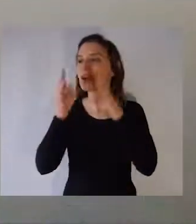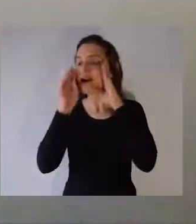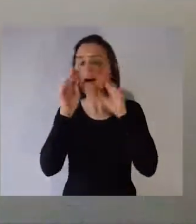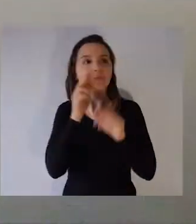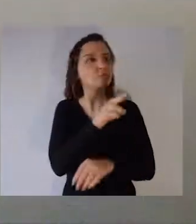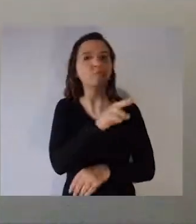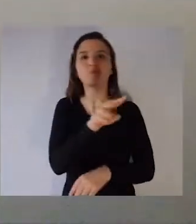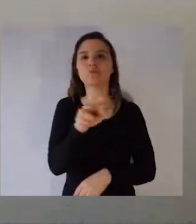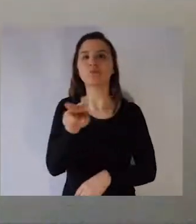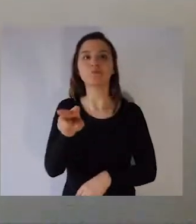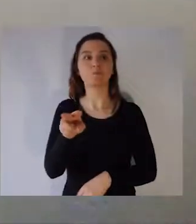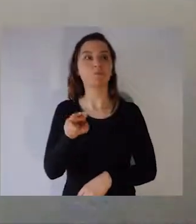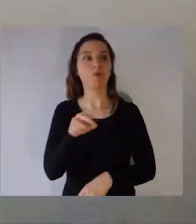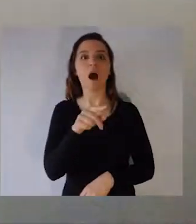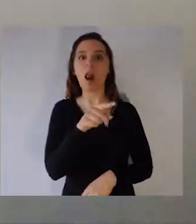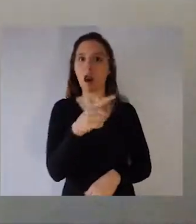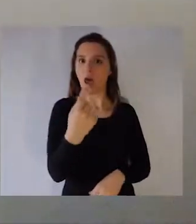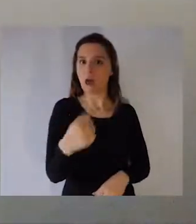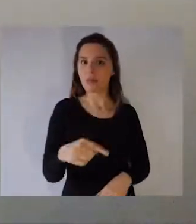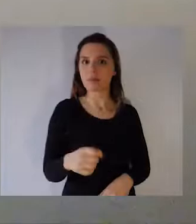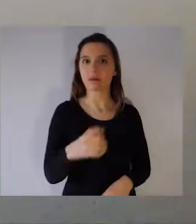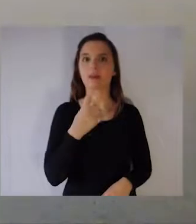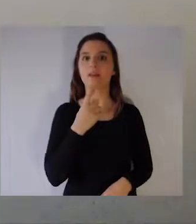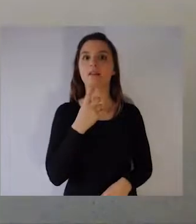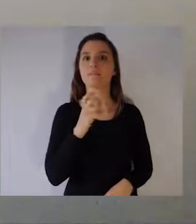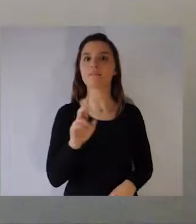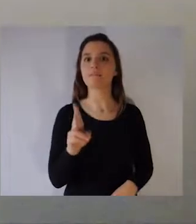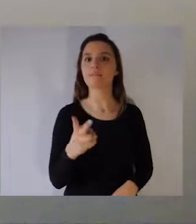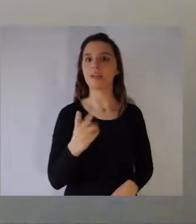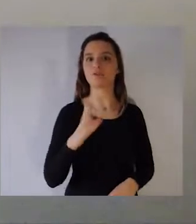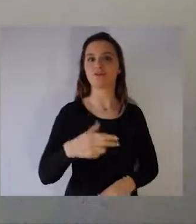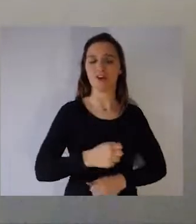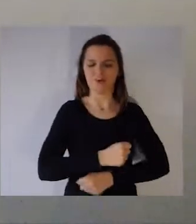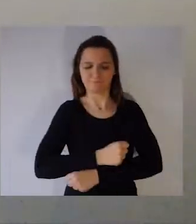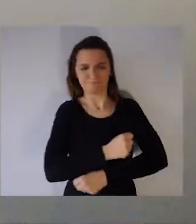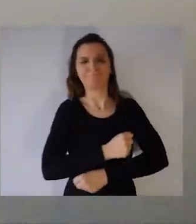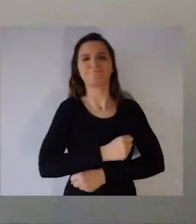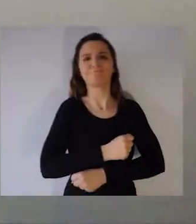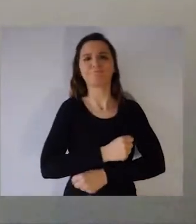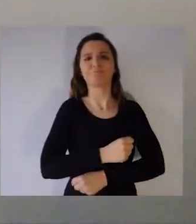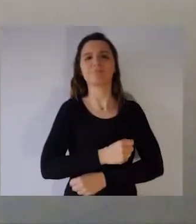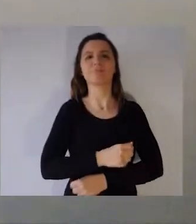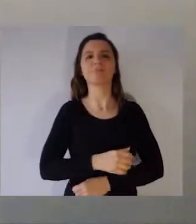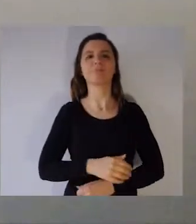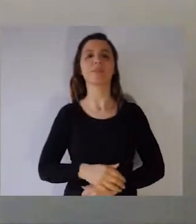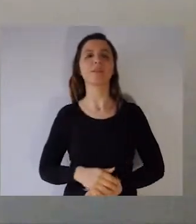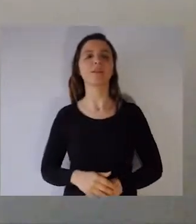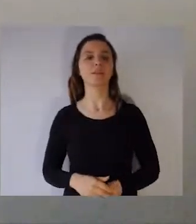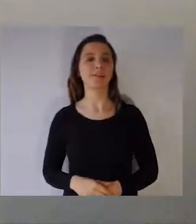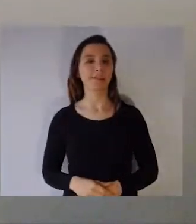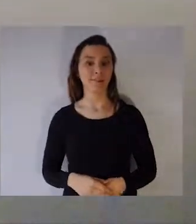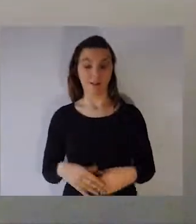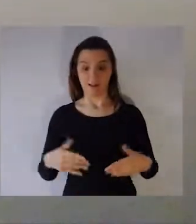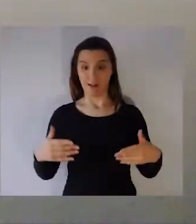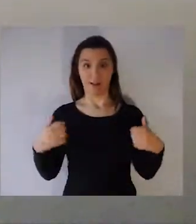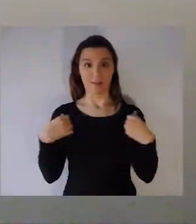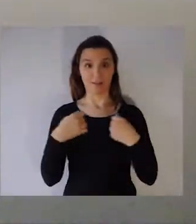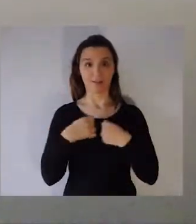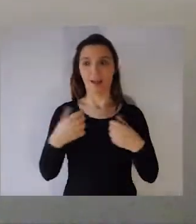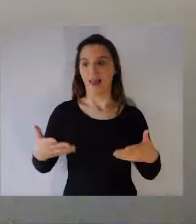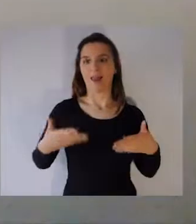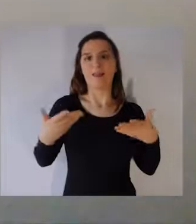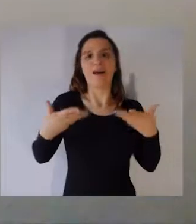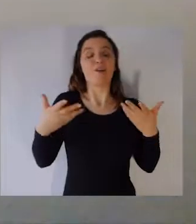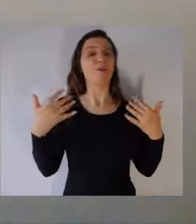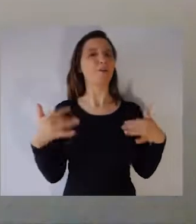com atenção, porque já lá estavam dois ingleses, arm in arm, e de labita breve